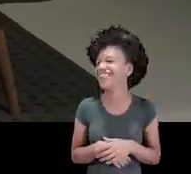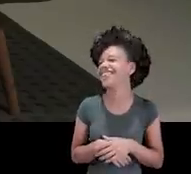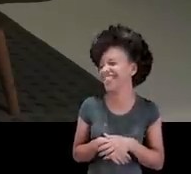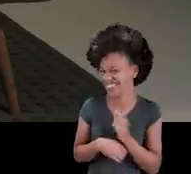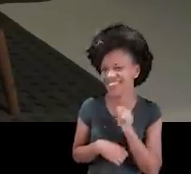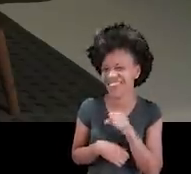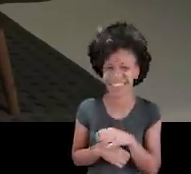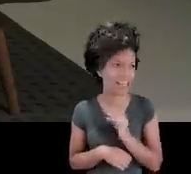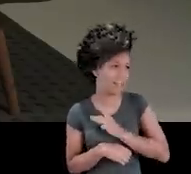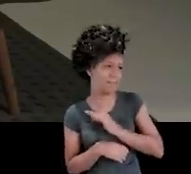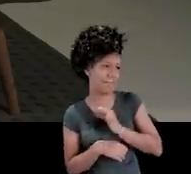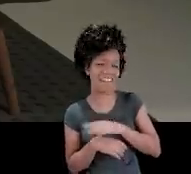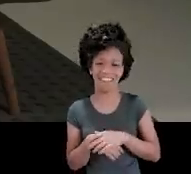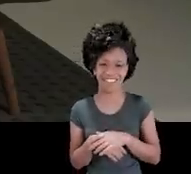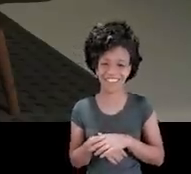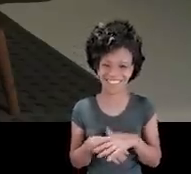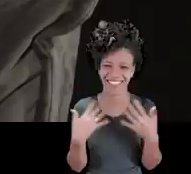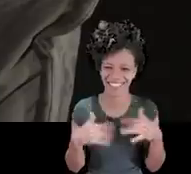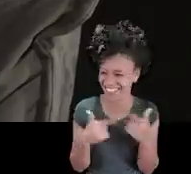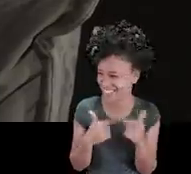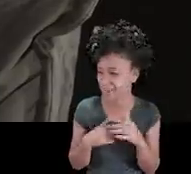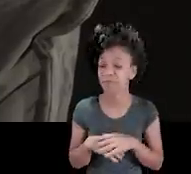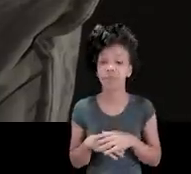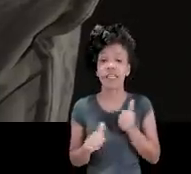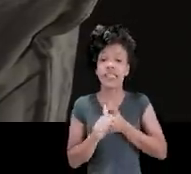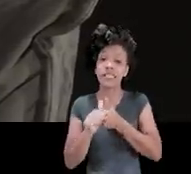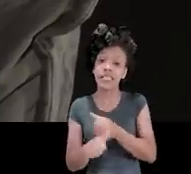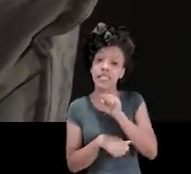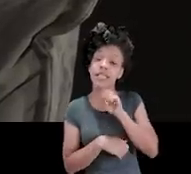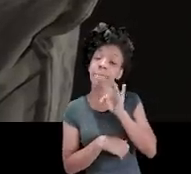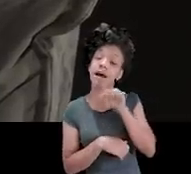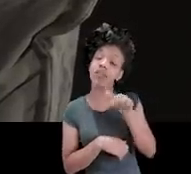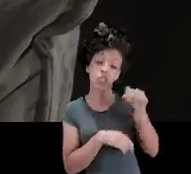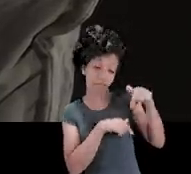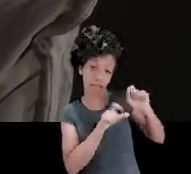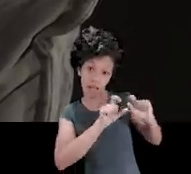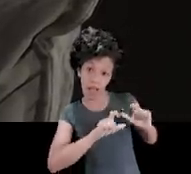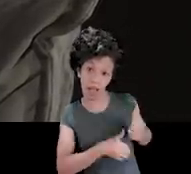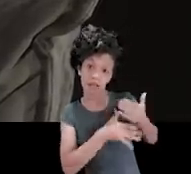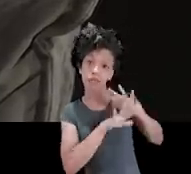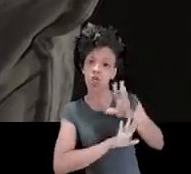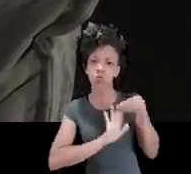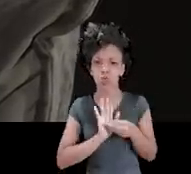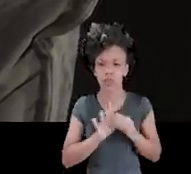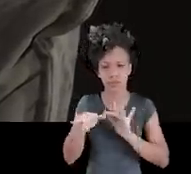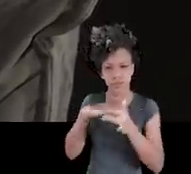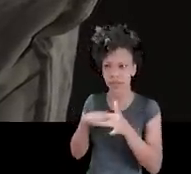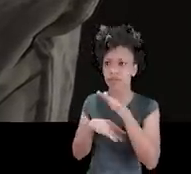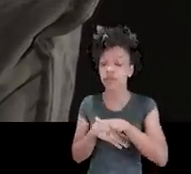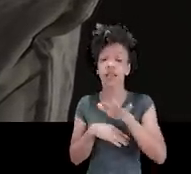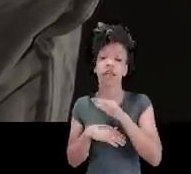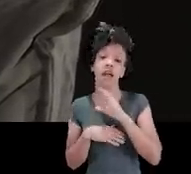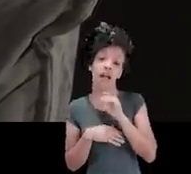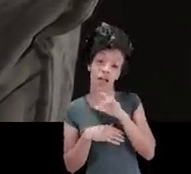bucejando. Que medo. E ele bem pra caralho. Exatamente. Sigam o Sebastian, tá na descrição aqui do vídeo, todas as redes sociais aqui